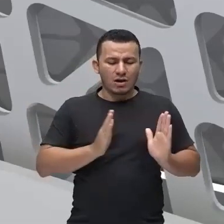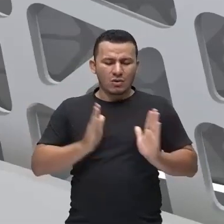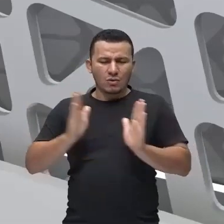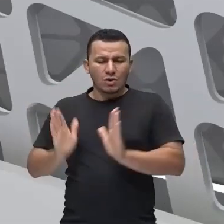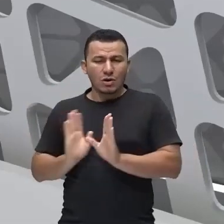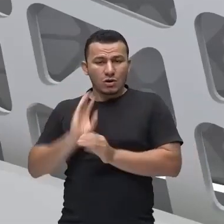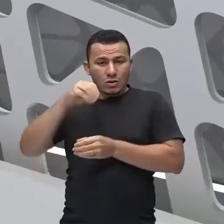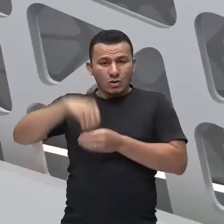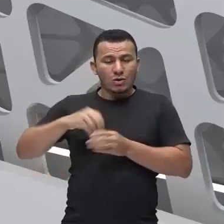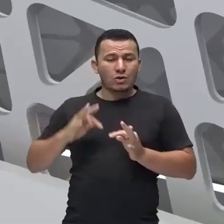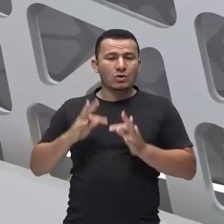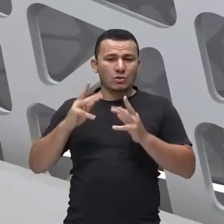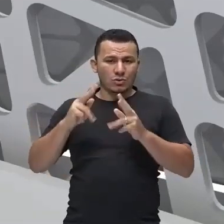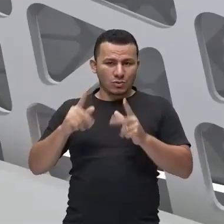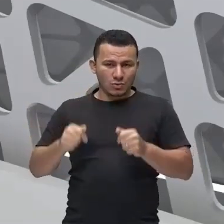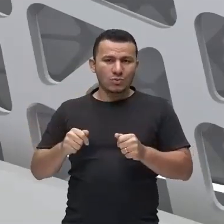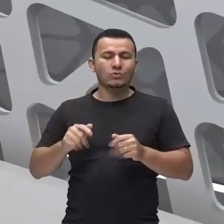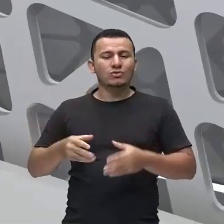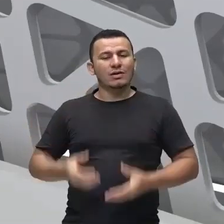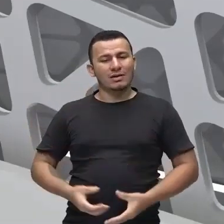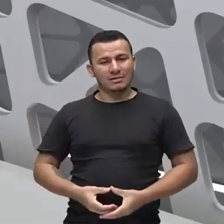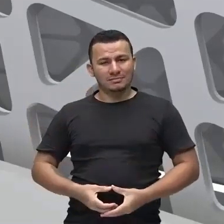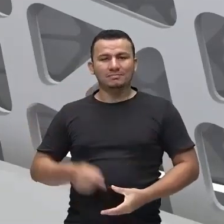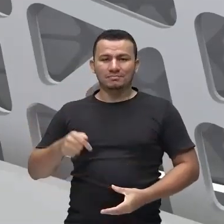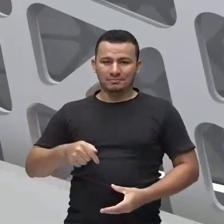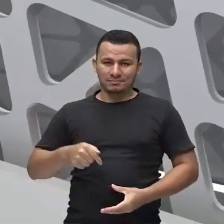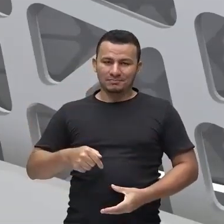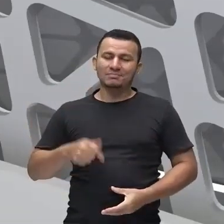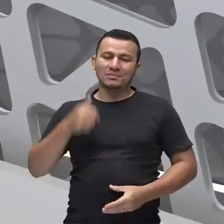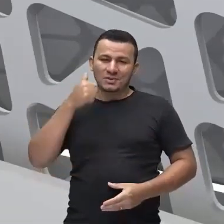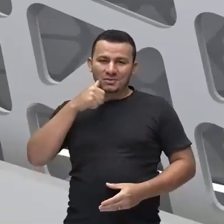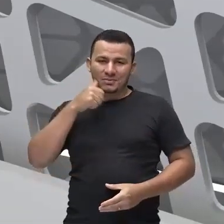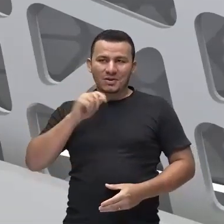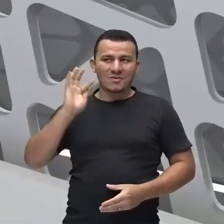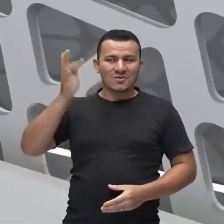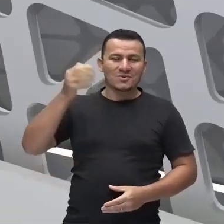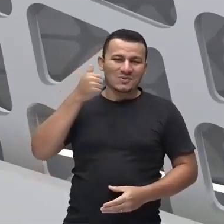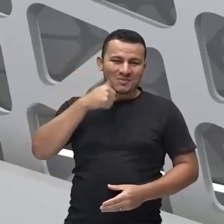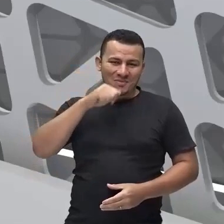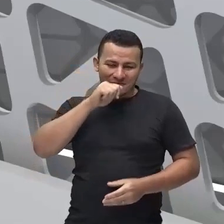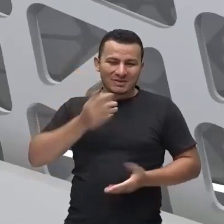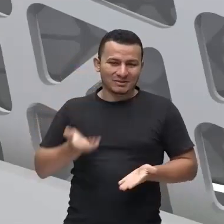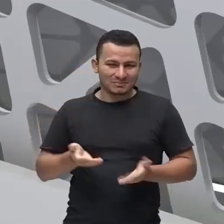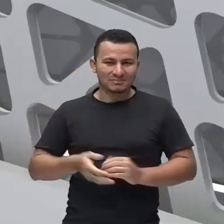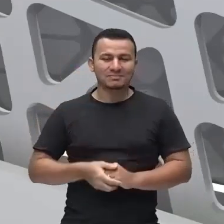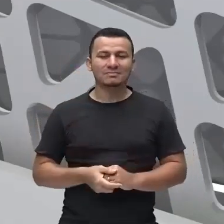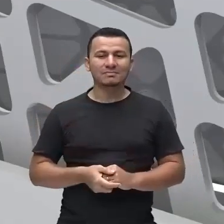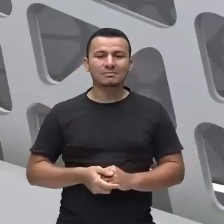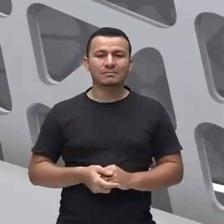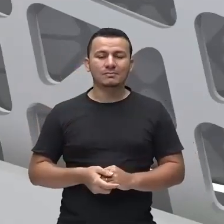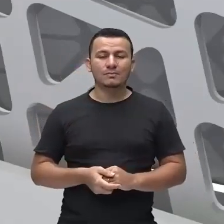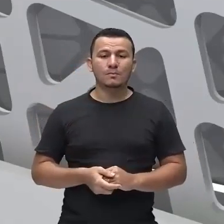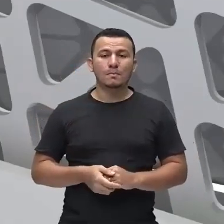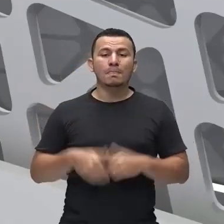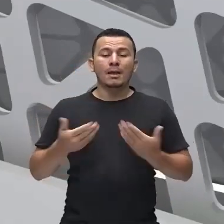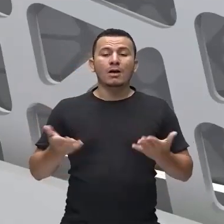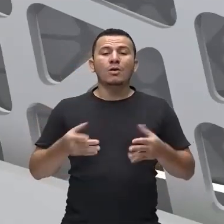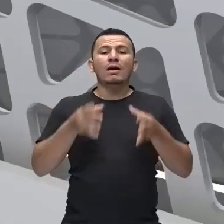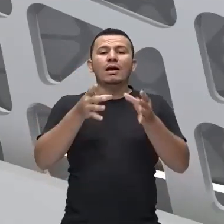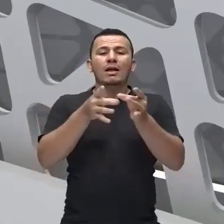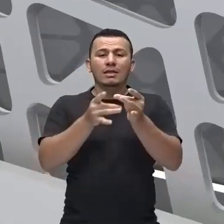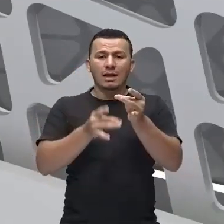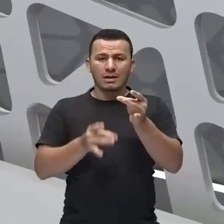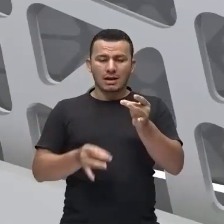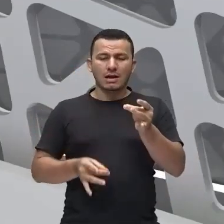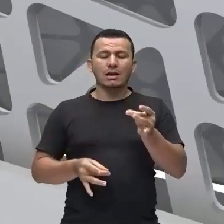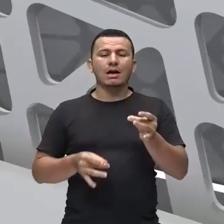momentos importantes dentro do útero dessa mulher, dessa futura mamãe, né? Vamos então detalhar um pouco